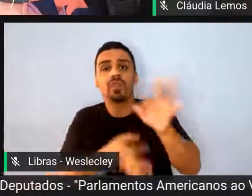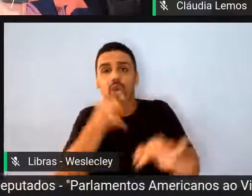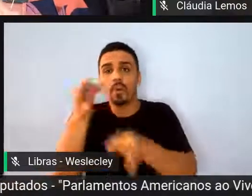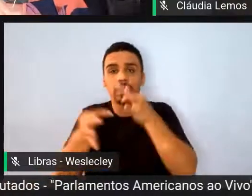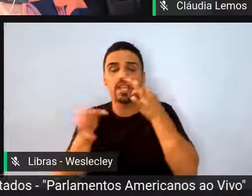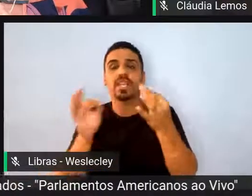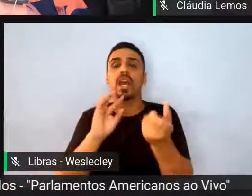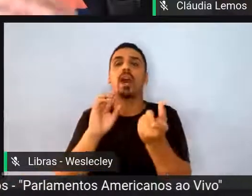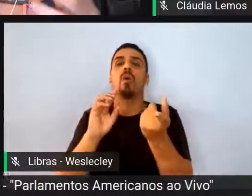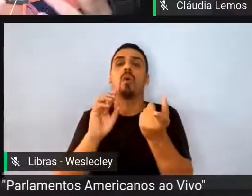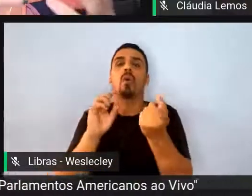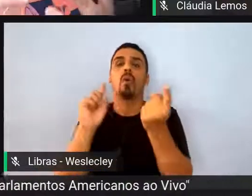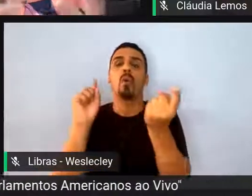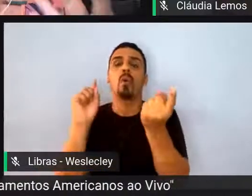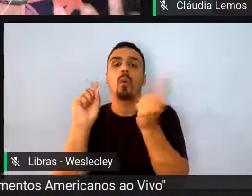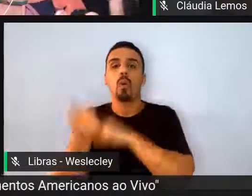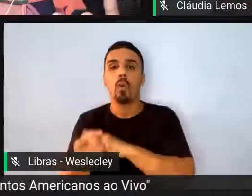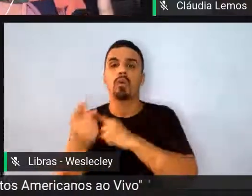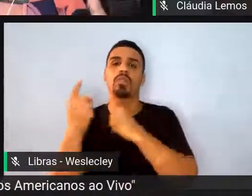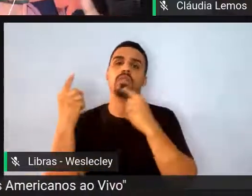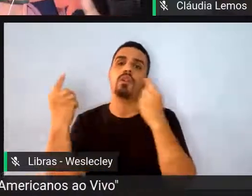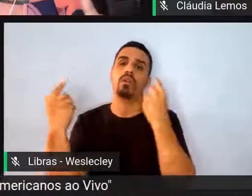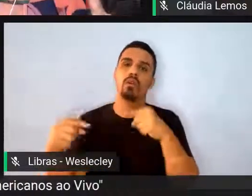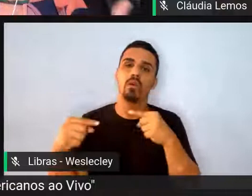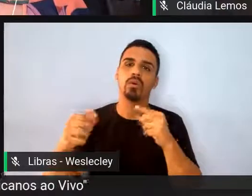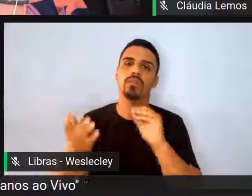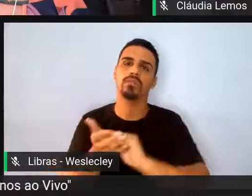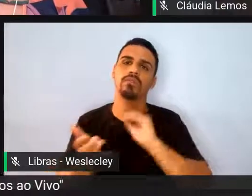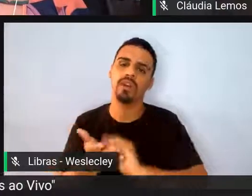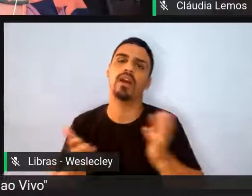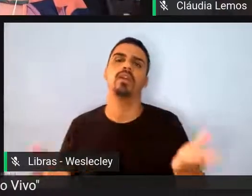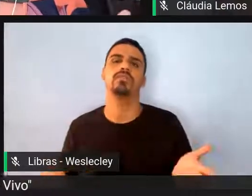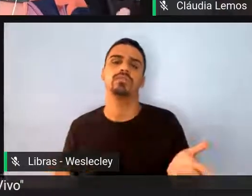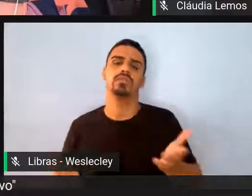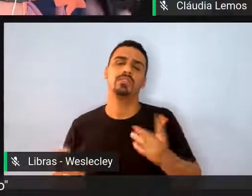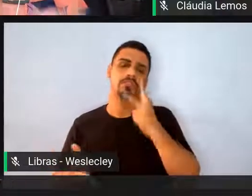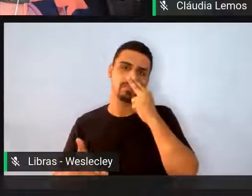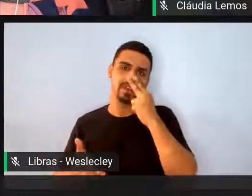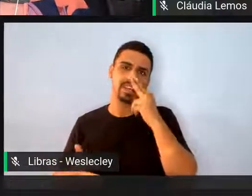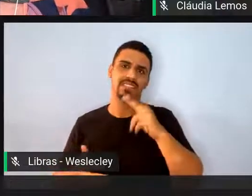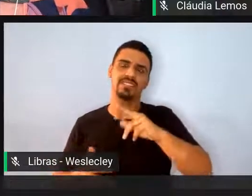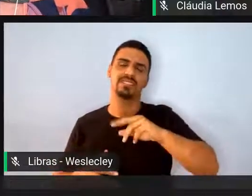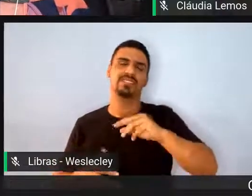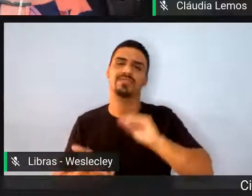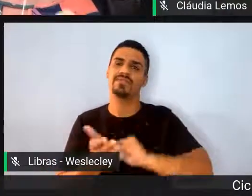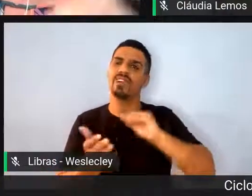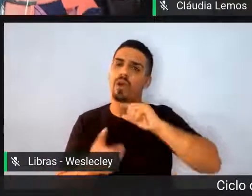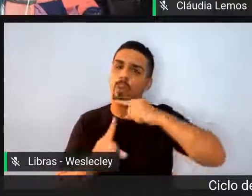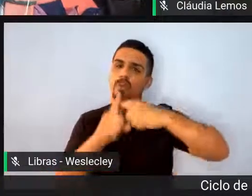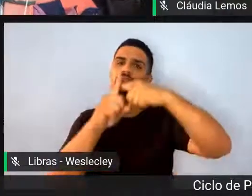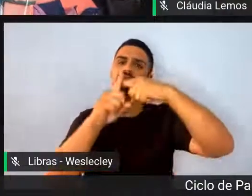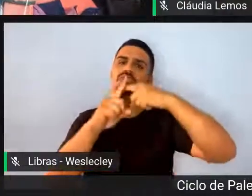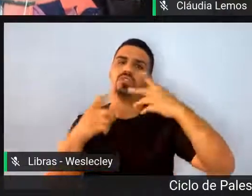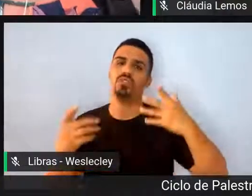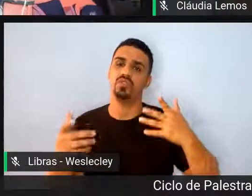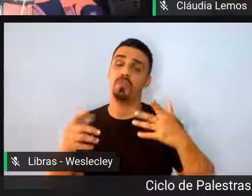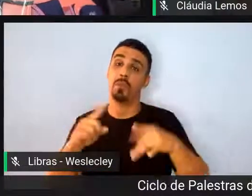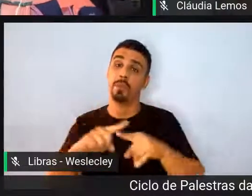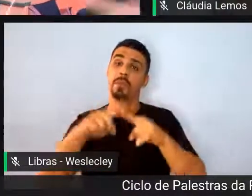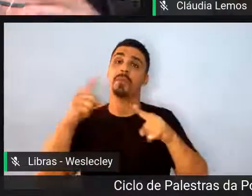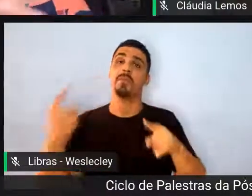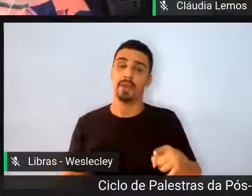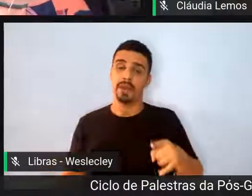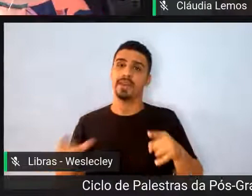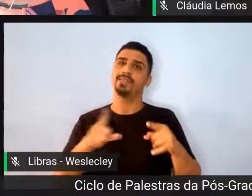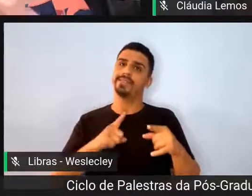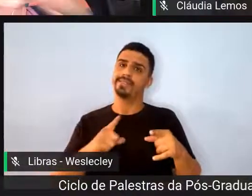elas acabam que não são uma coisa tão positiva assim. Mas, por outro lado, elas levam o conteúdo